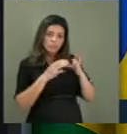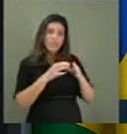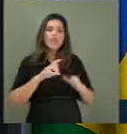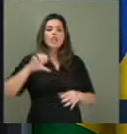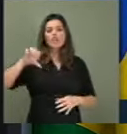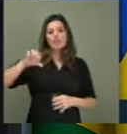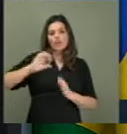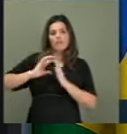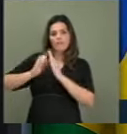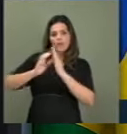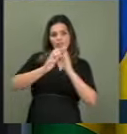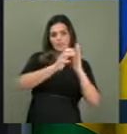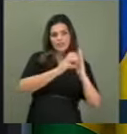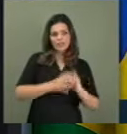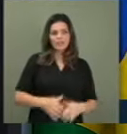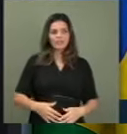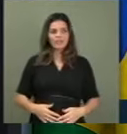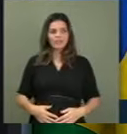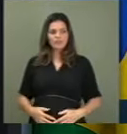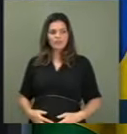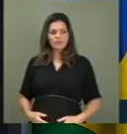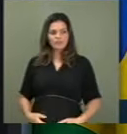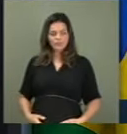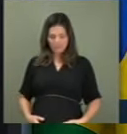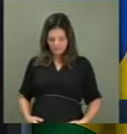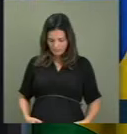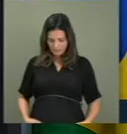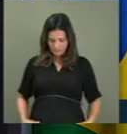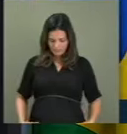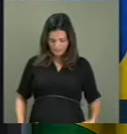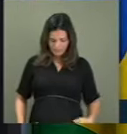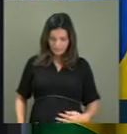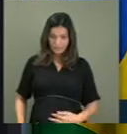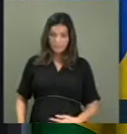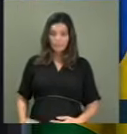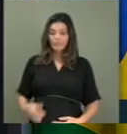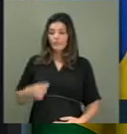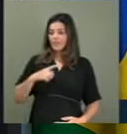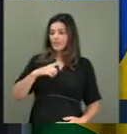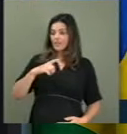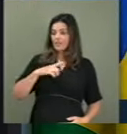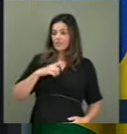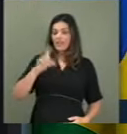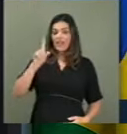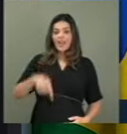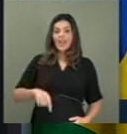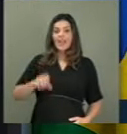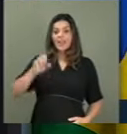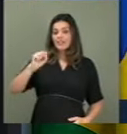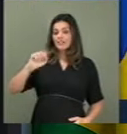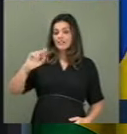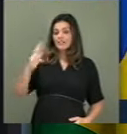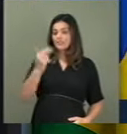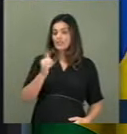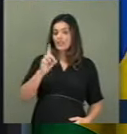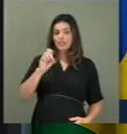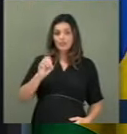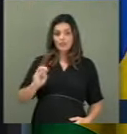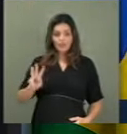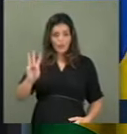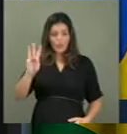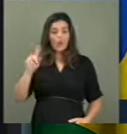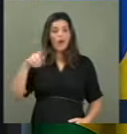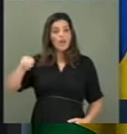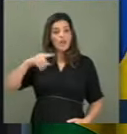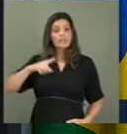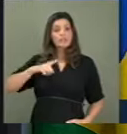partidos diferentes. Essa ideia foi inspirada nos chamados Shadow Cabinet, existente